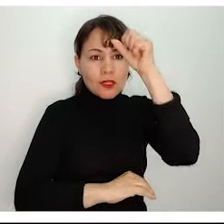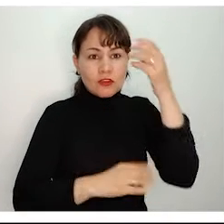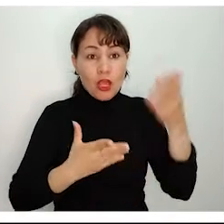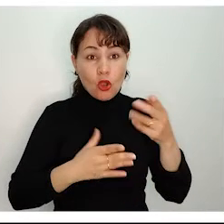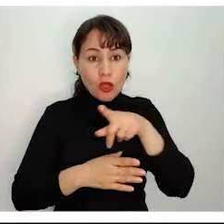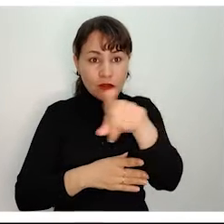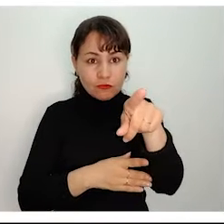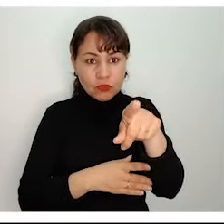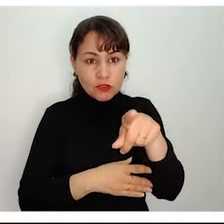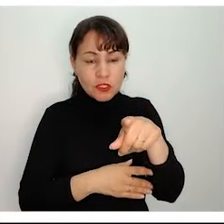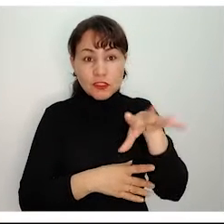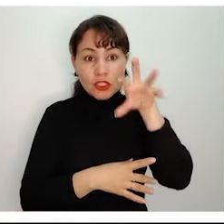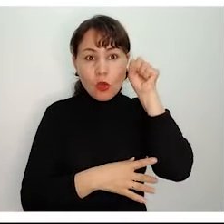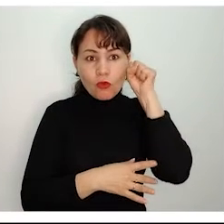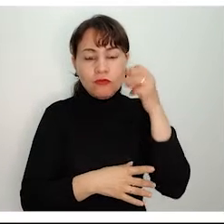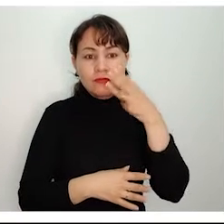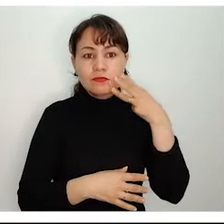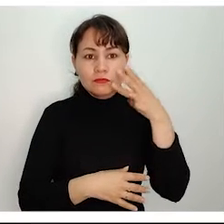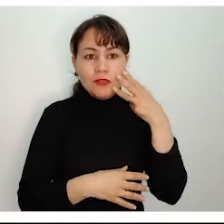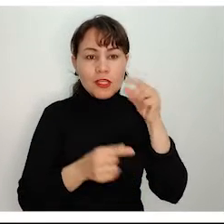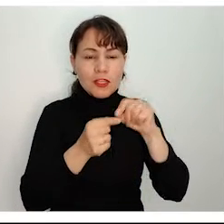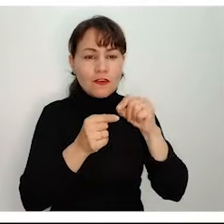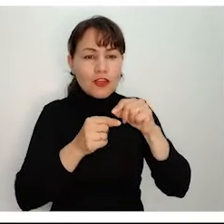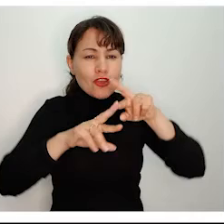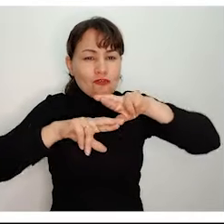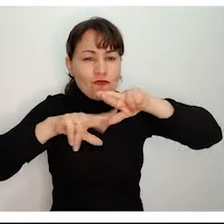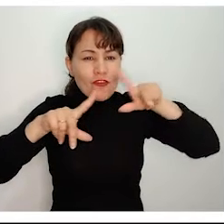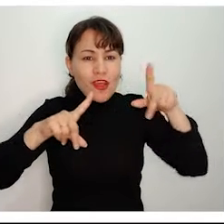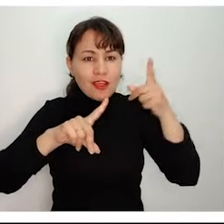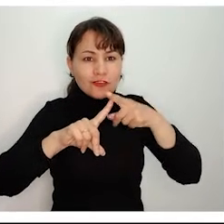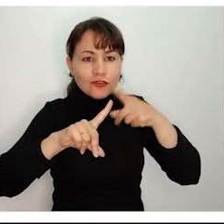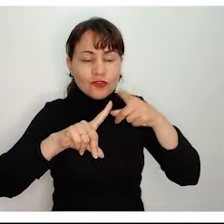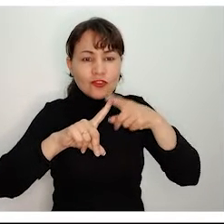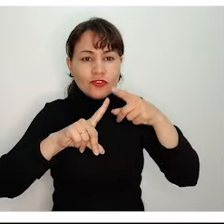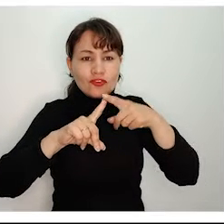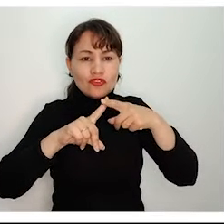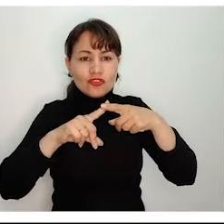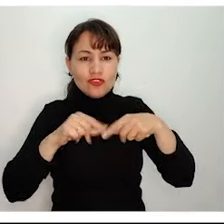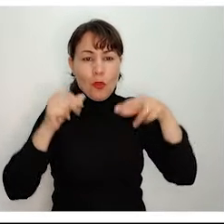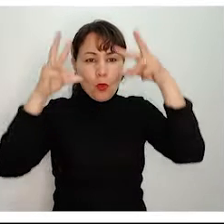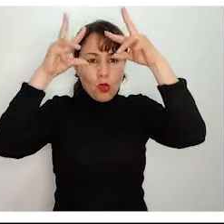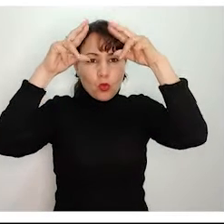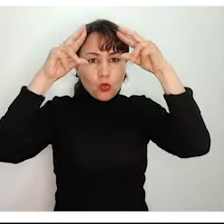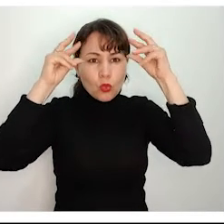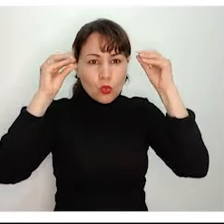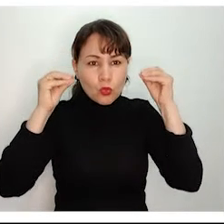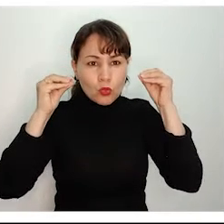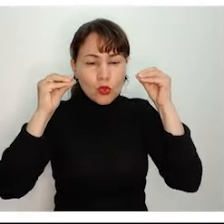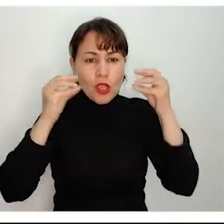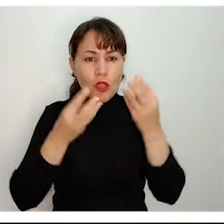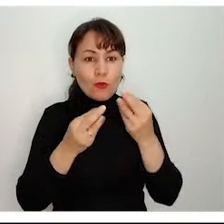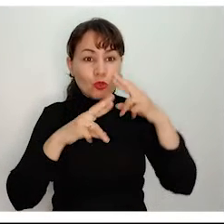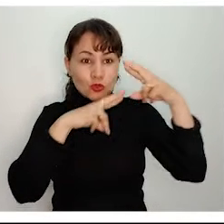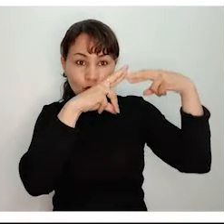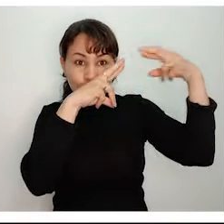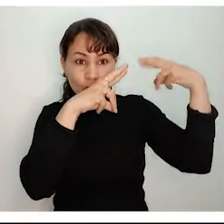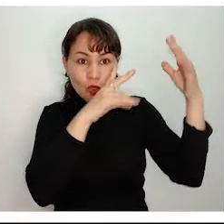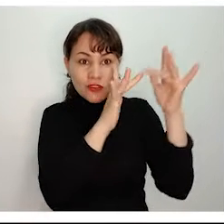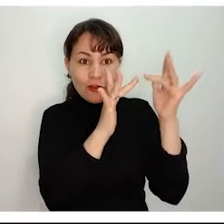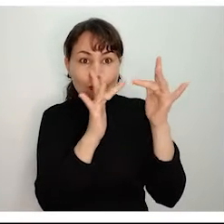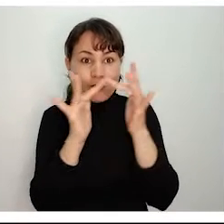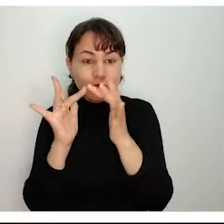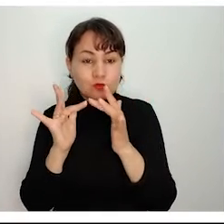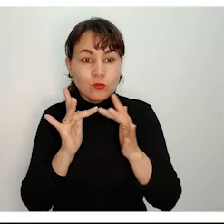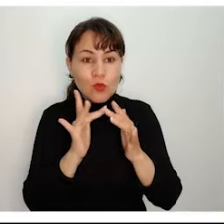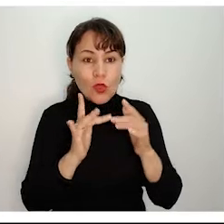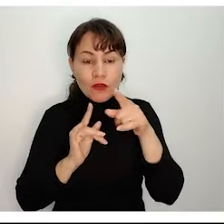aprendendo. Por exemplo, agora vocês que estão ouvindo essa palestra estão formando diversas novas sinapses, vários neurônios se conectando,